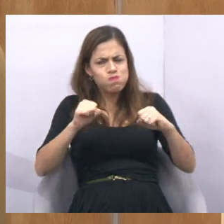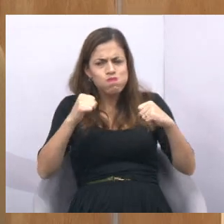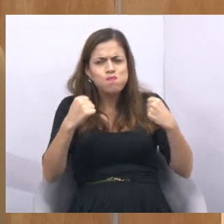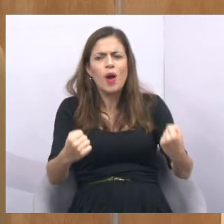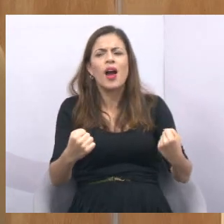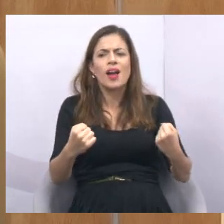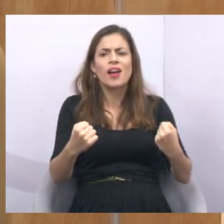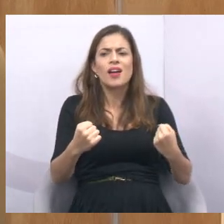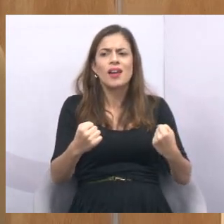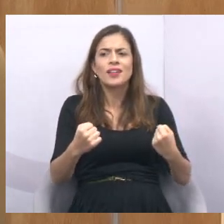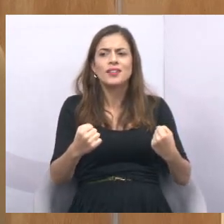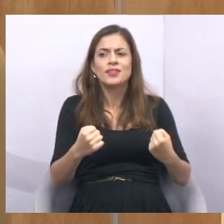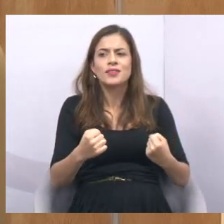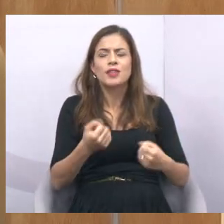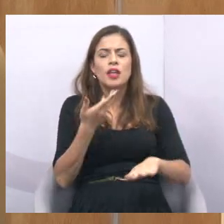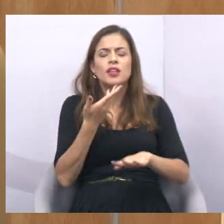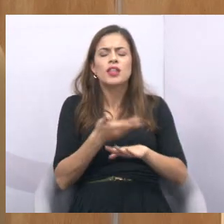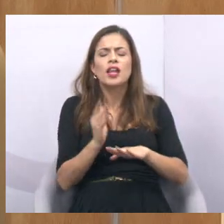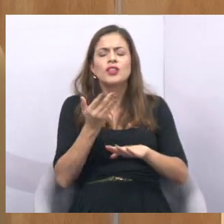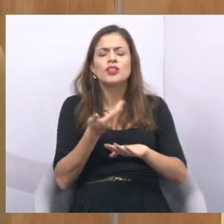e treino,